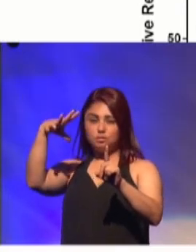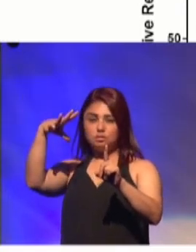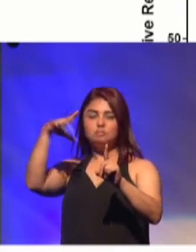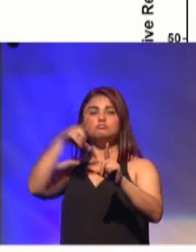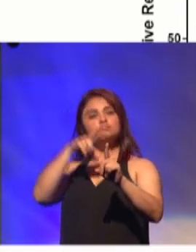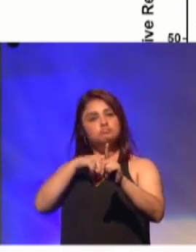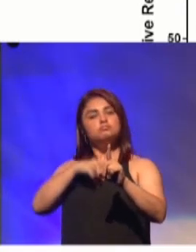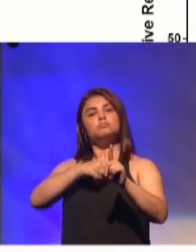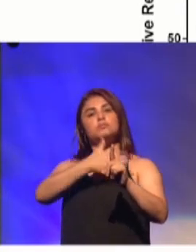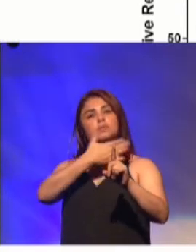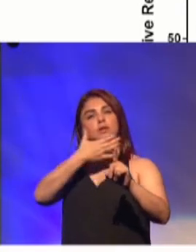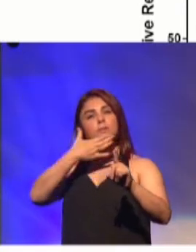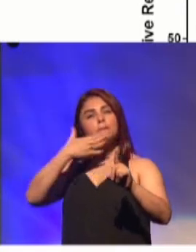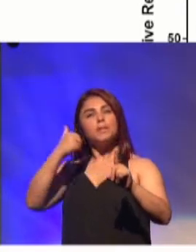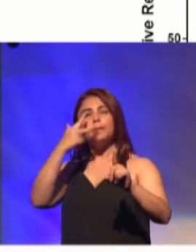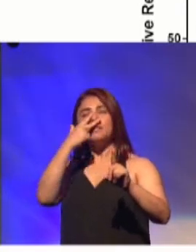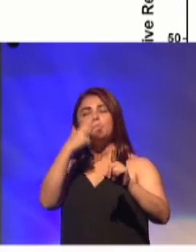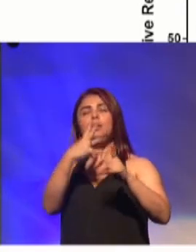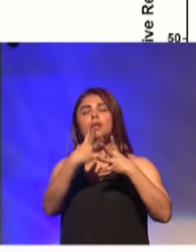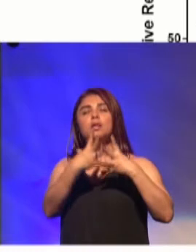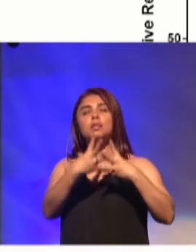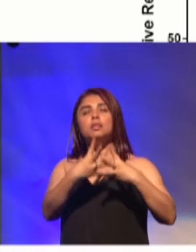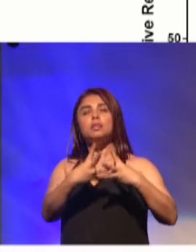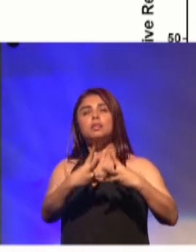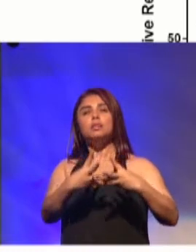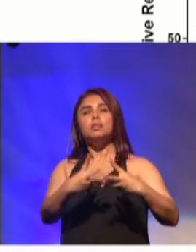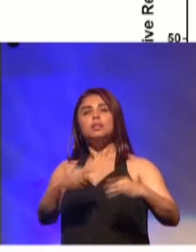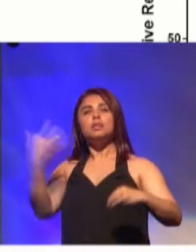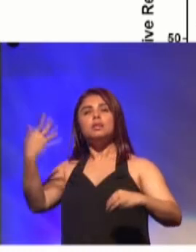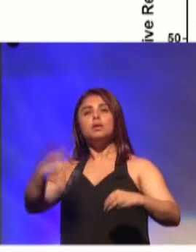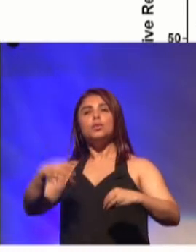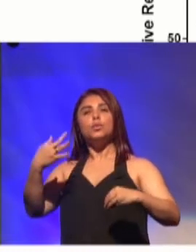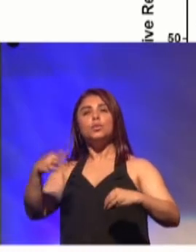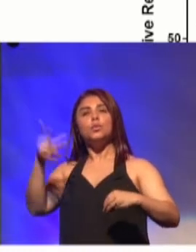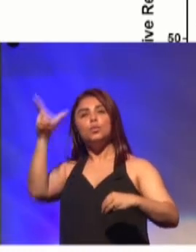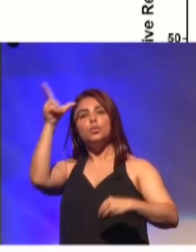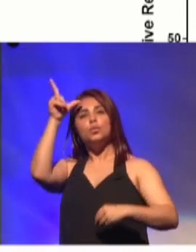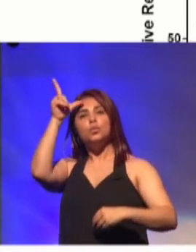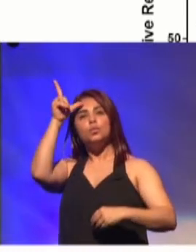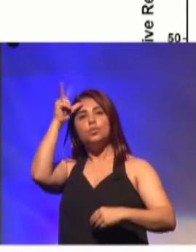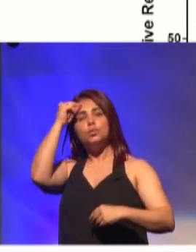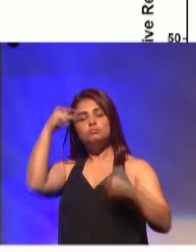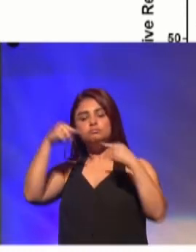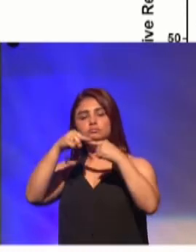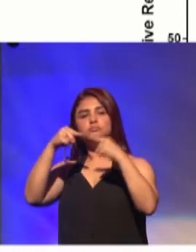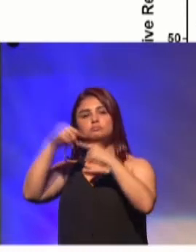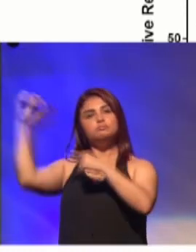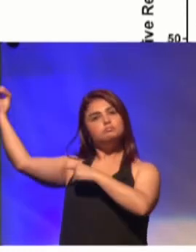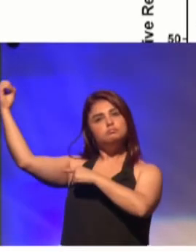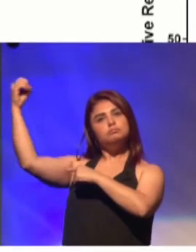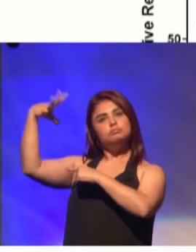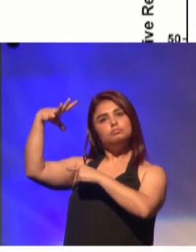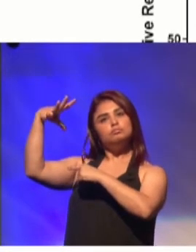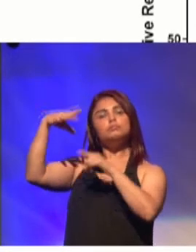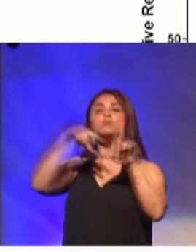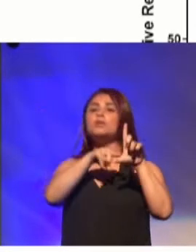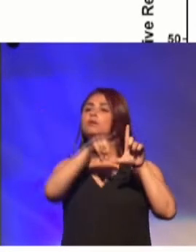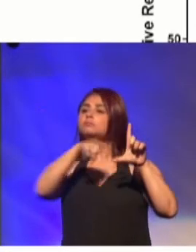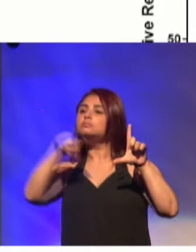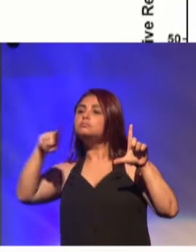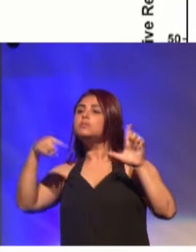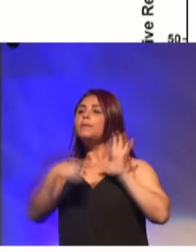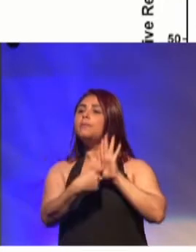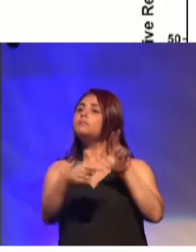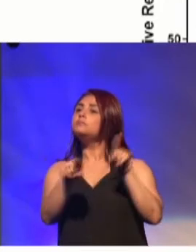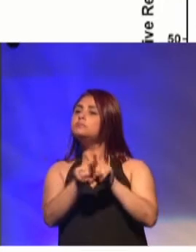um mecanismo analgésico importante relacionado com a luz. Aqui, nesse gráfico também, veja